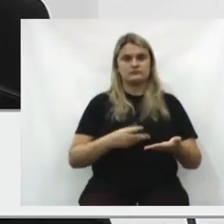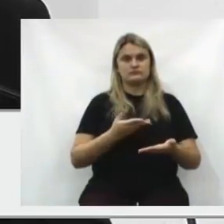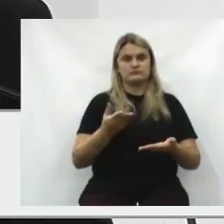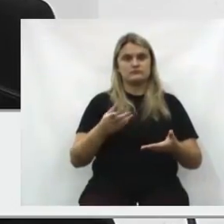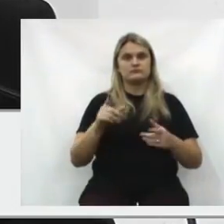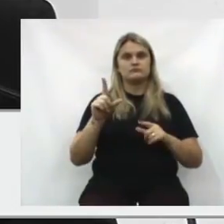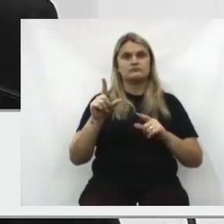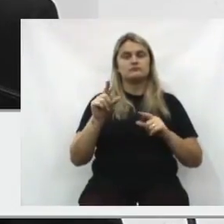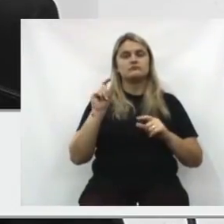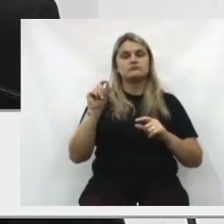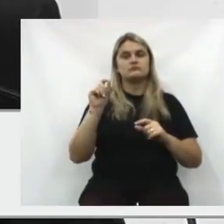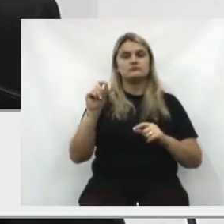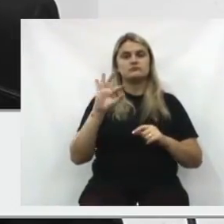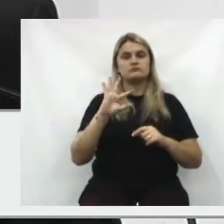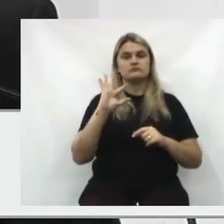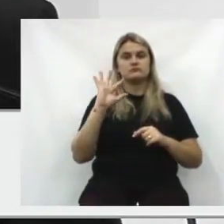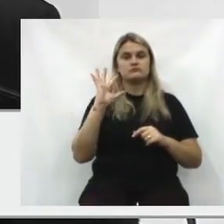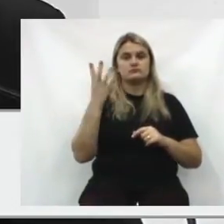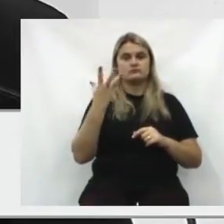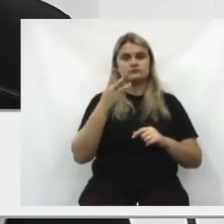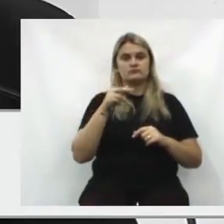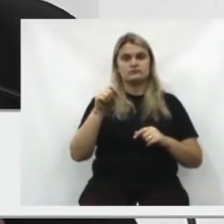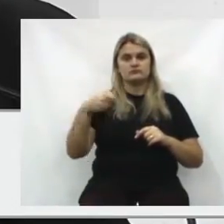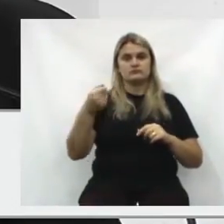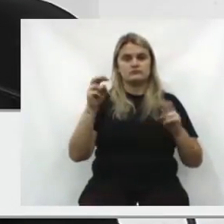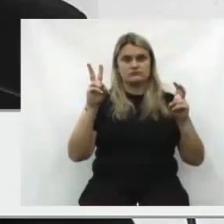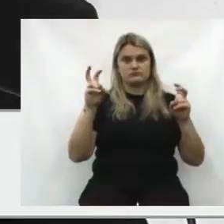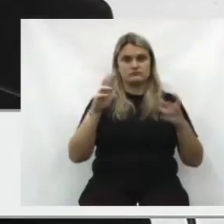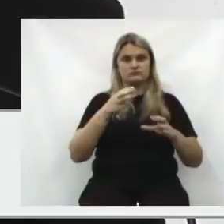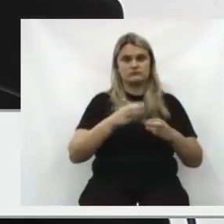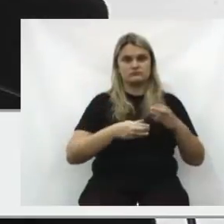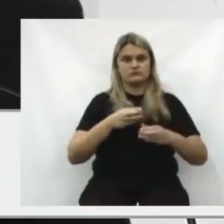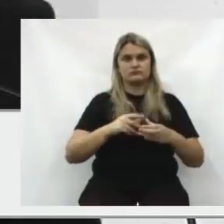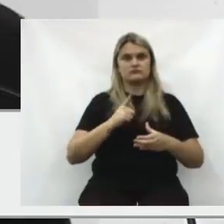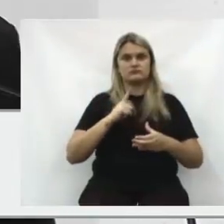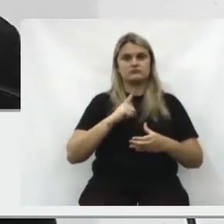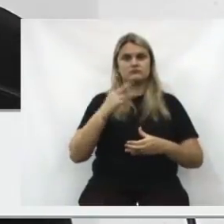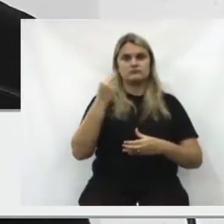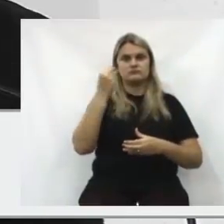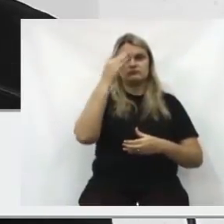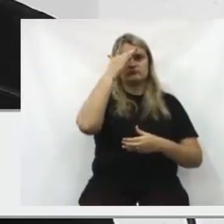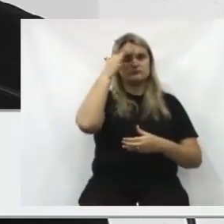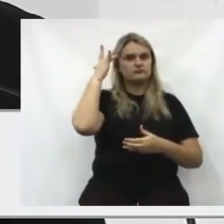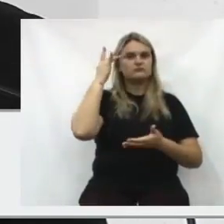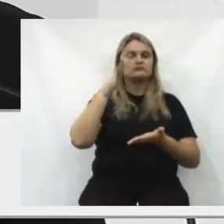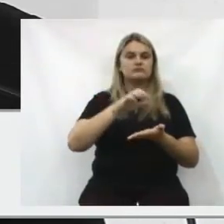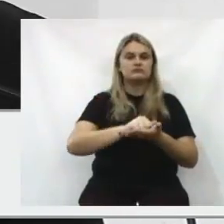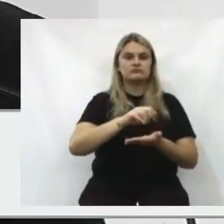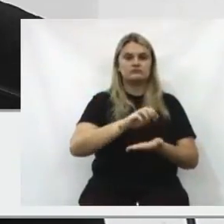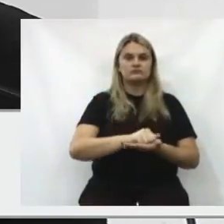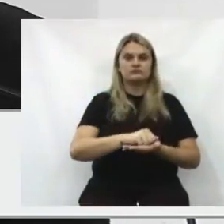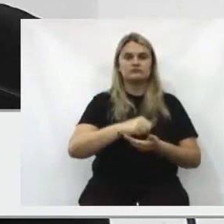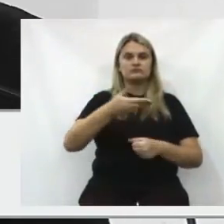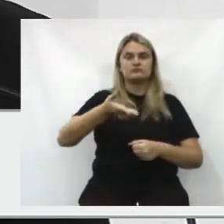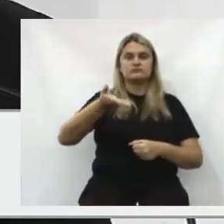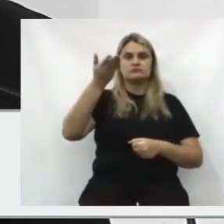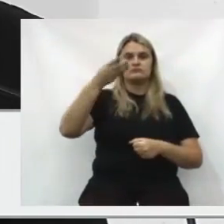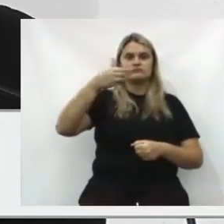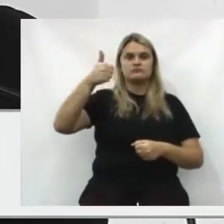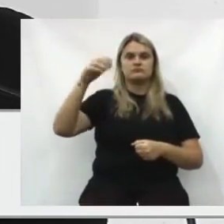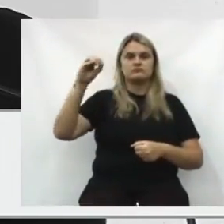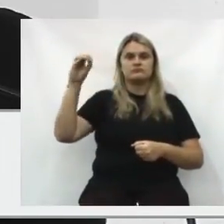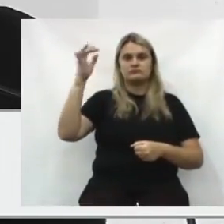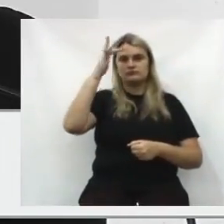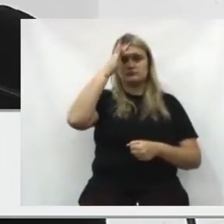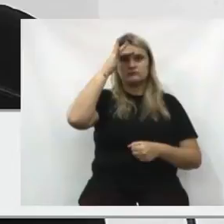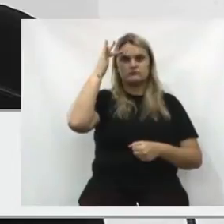ler para vocês a decisão com relação, porque nós temos muitas pessoas que foram inscritas,